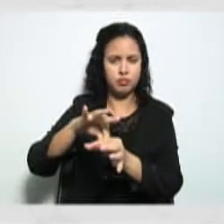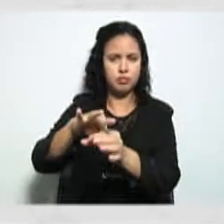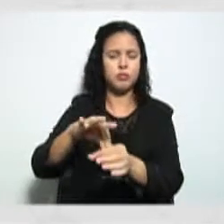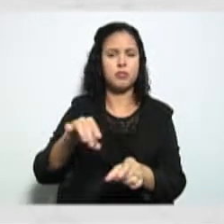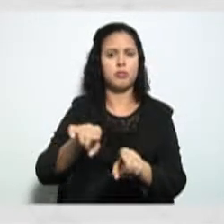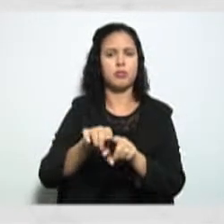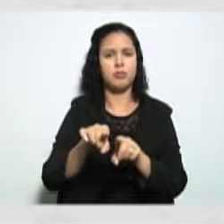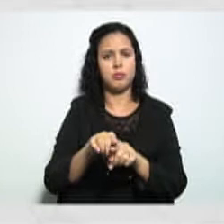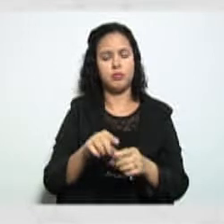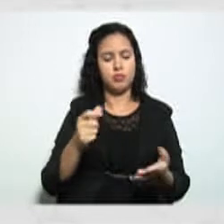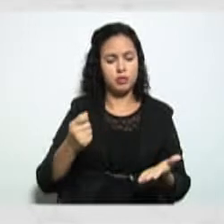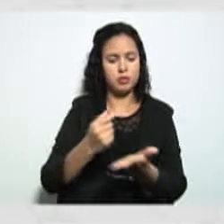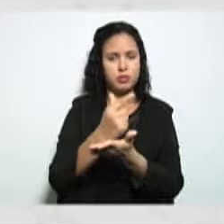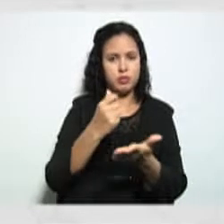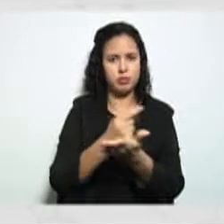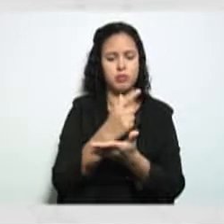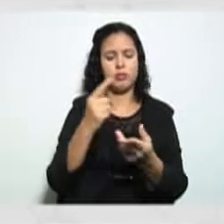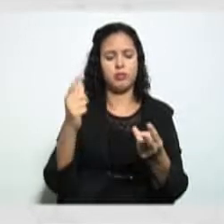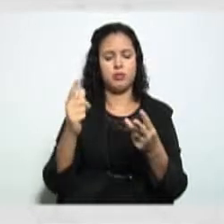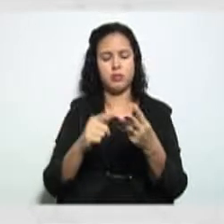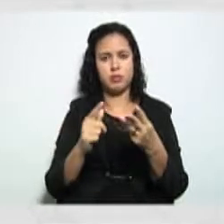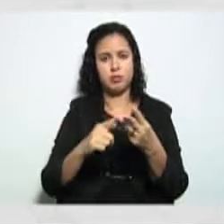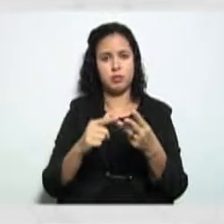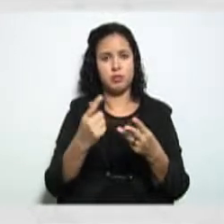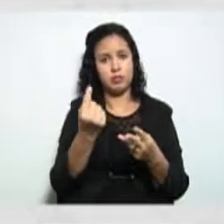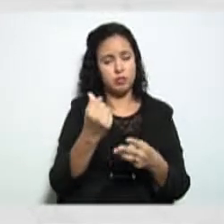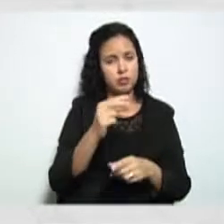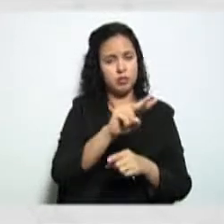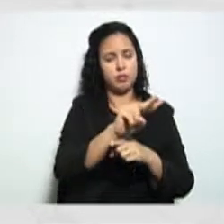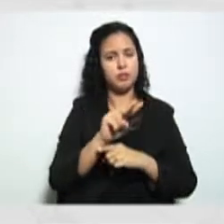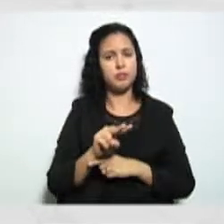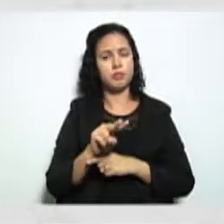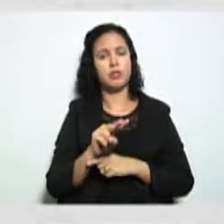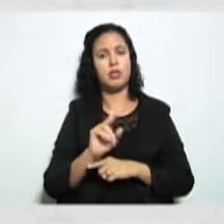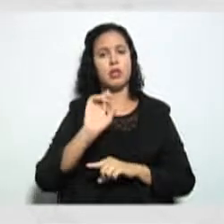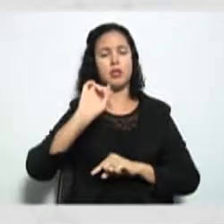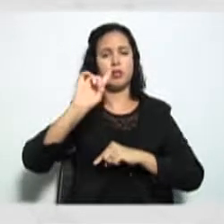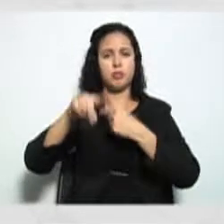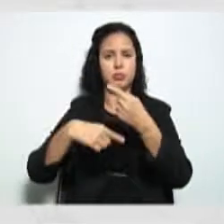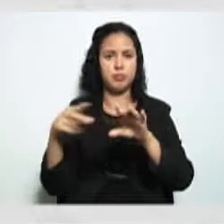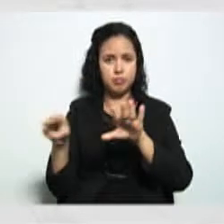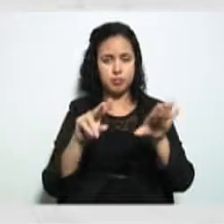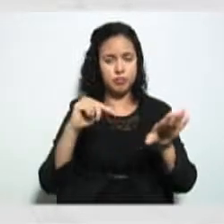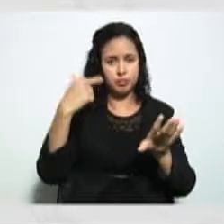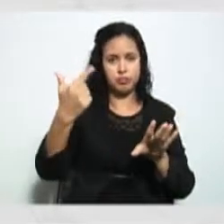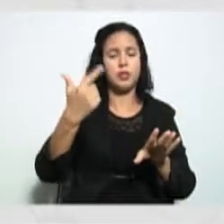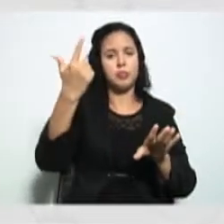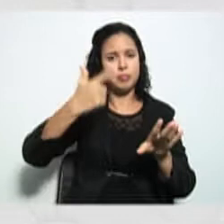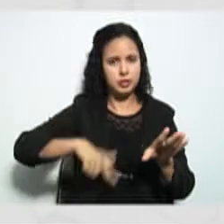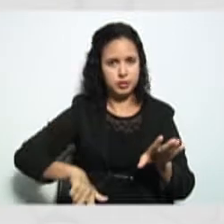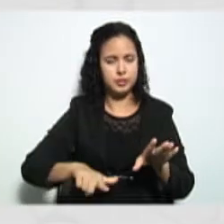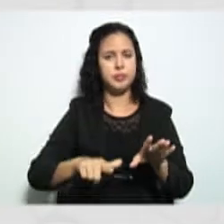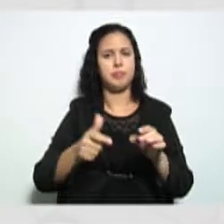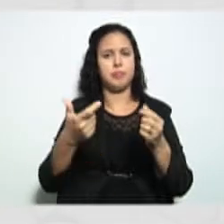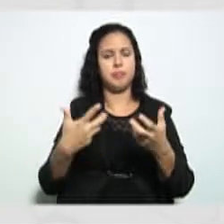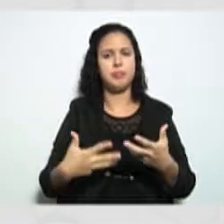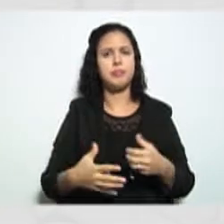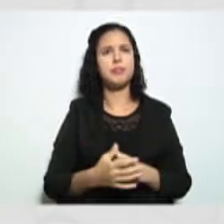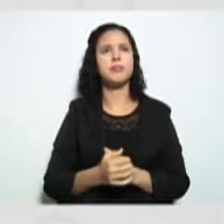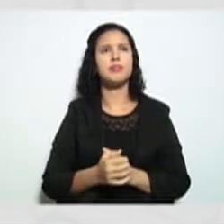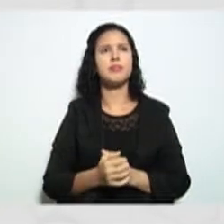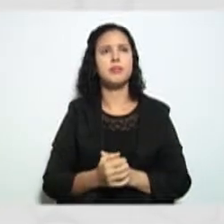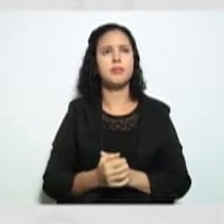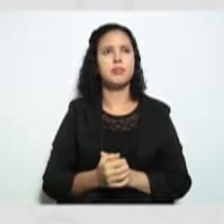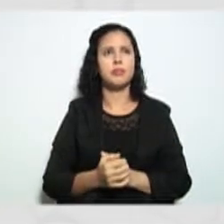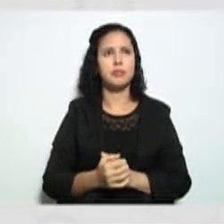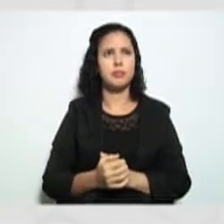e o de crédito, e vamos deixar para as próximas aulas abordar os outros 10 ramos do cooperativismo. Vamos